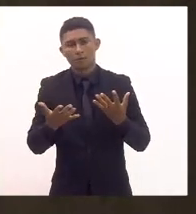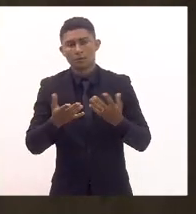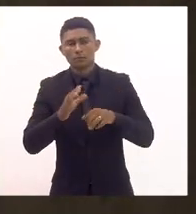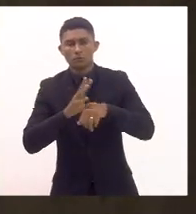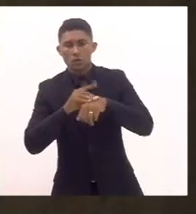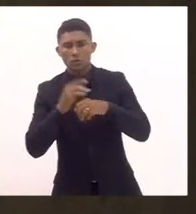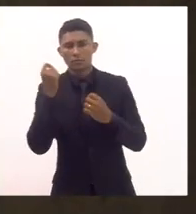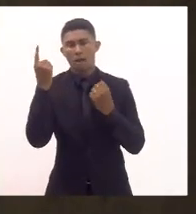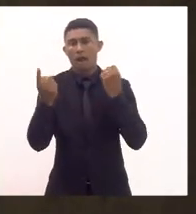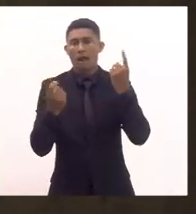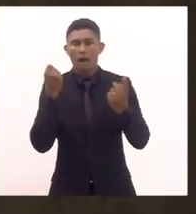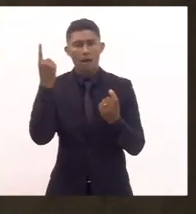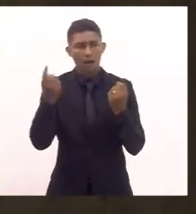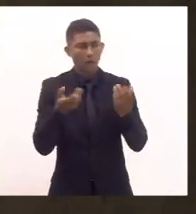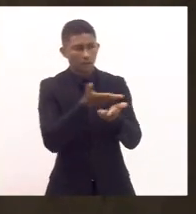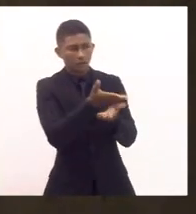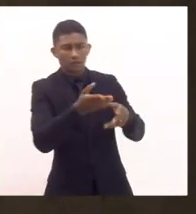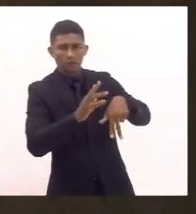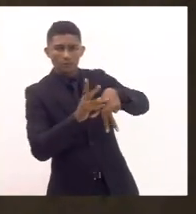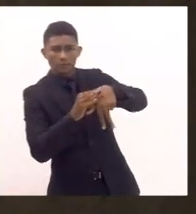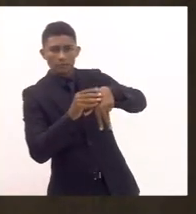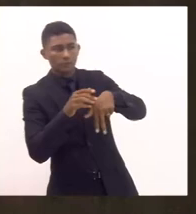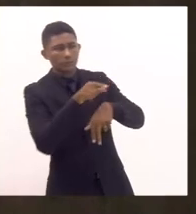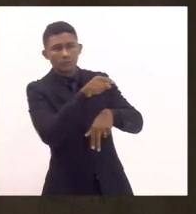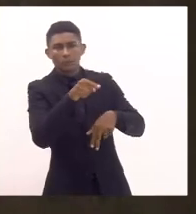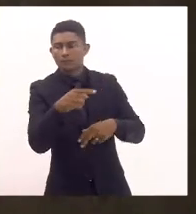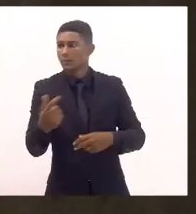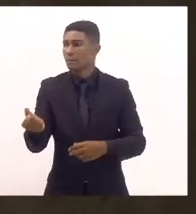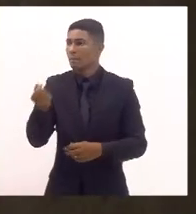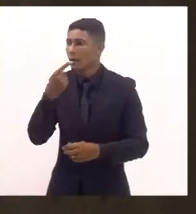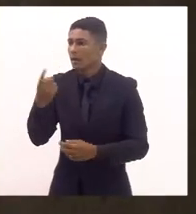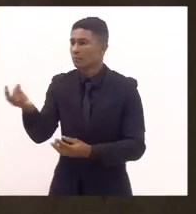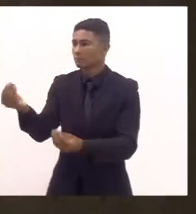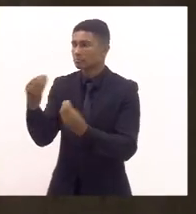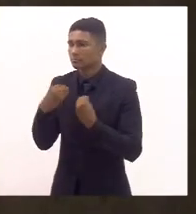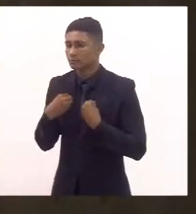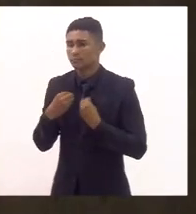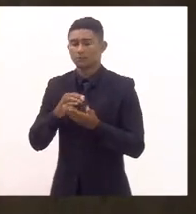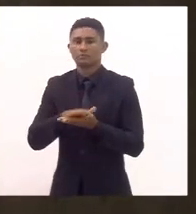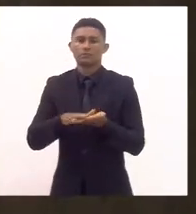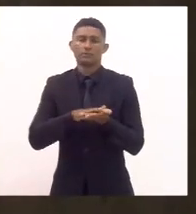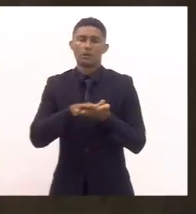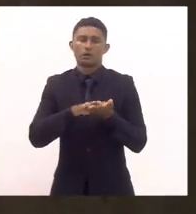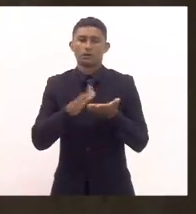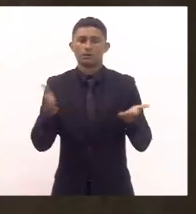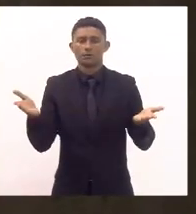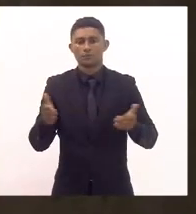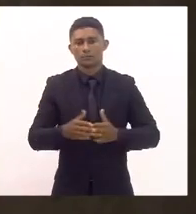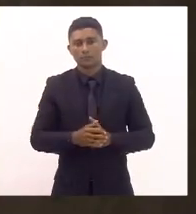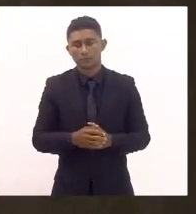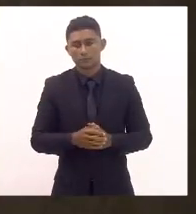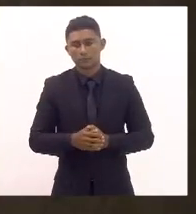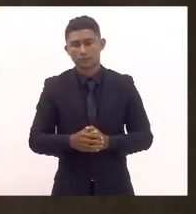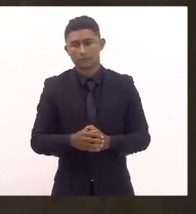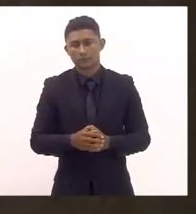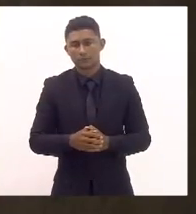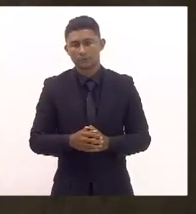raras e chega lá e não tem uma medicação para ser fornecida para essas pessoas